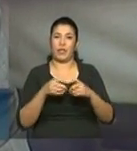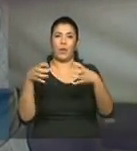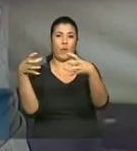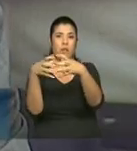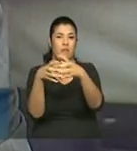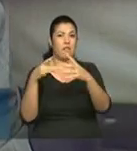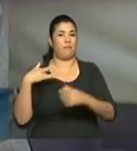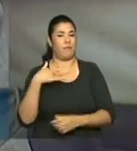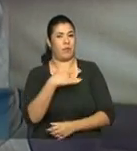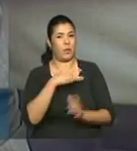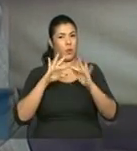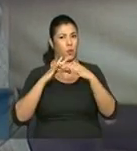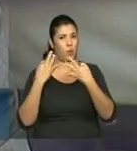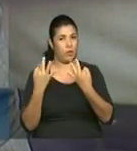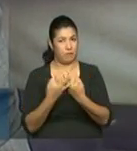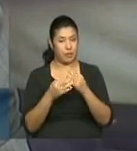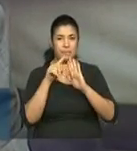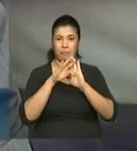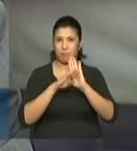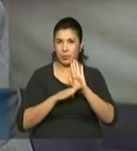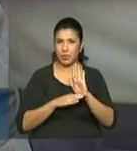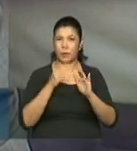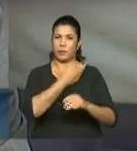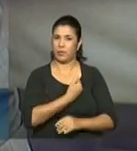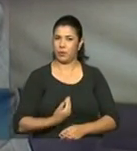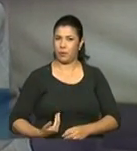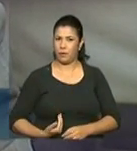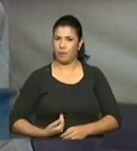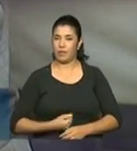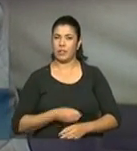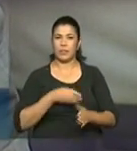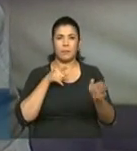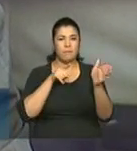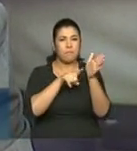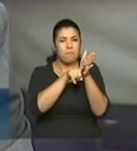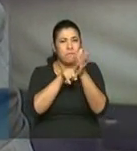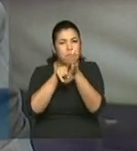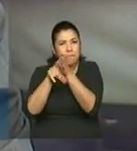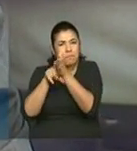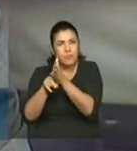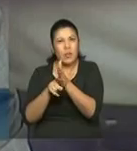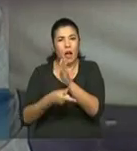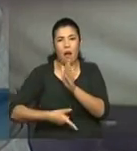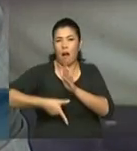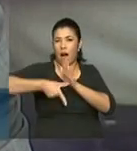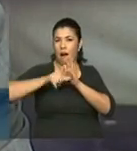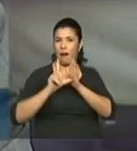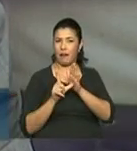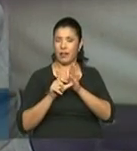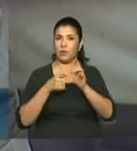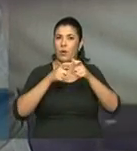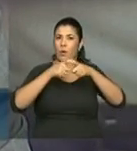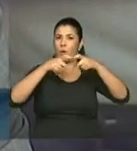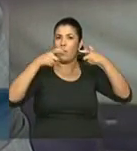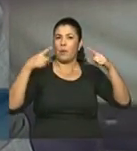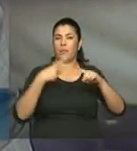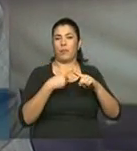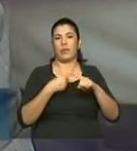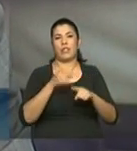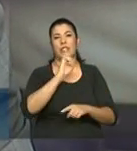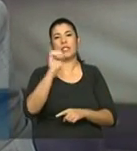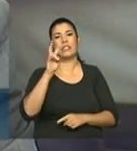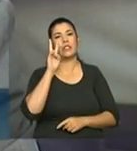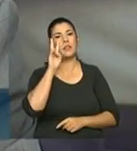completas, a capacidade de diagnóstico precoce vai ampliar significativamente nessas regiões. Se a gente